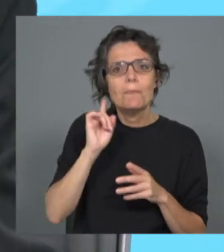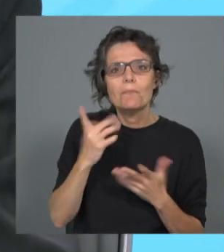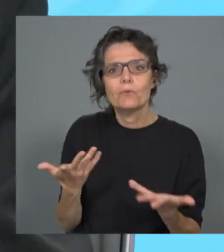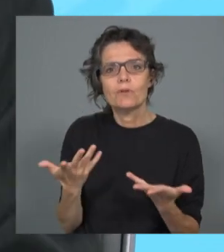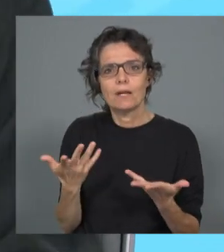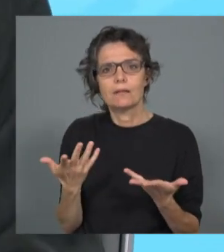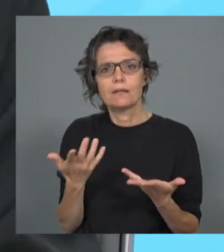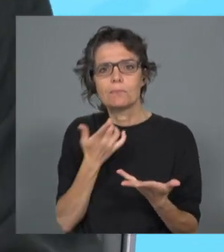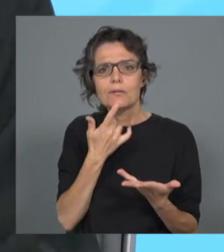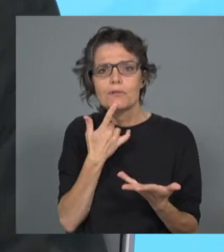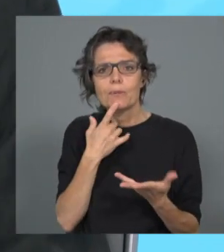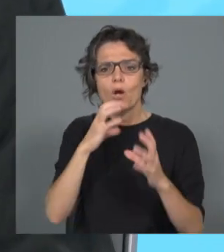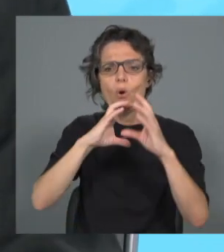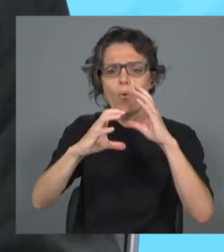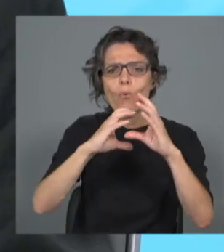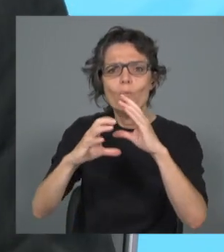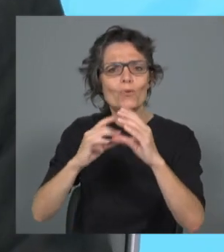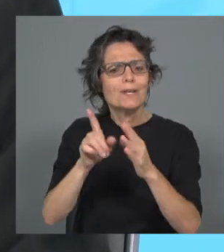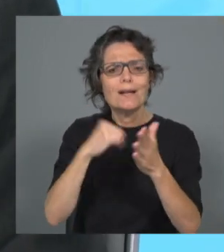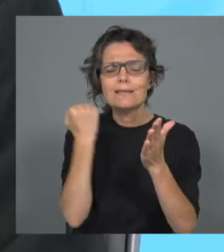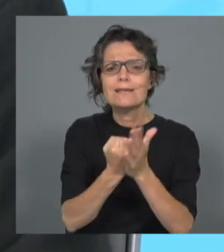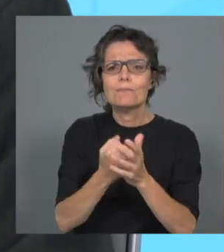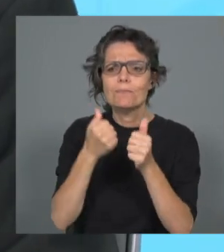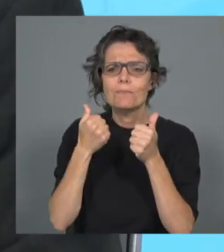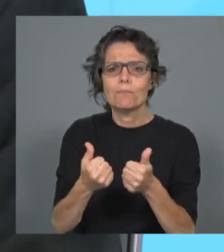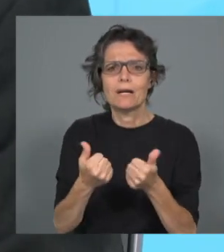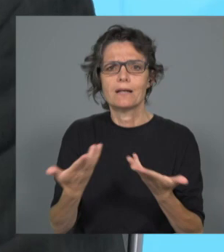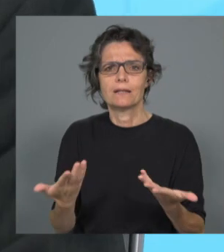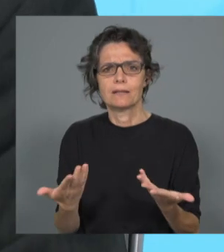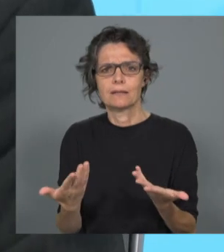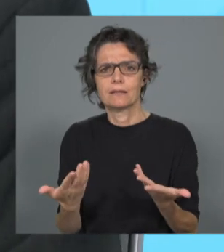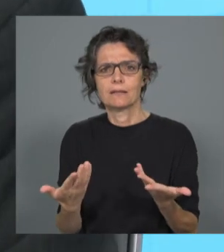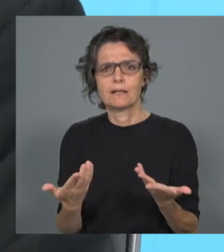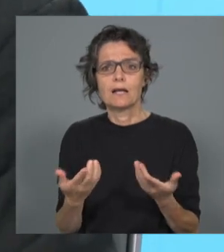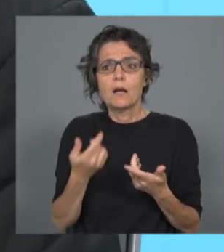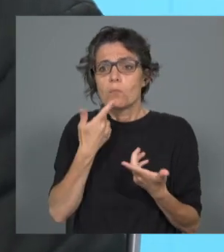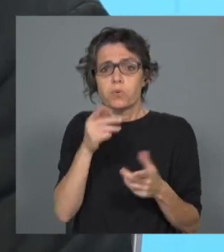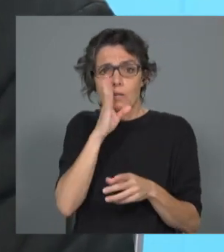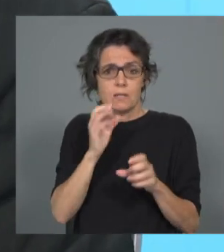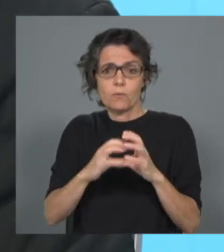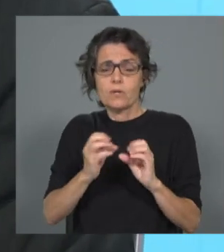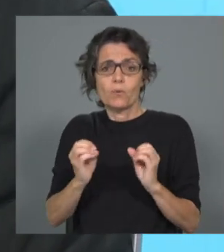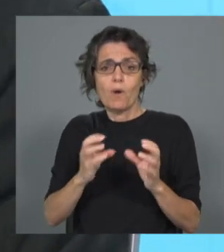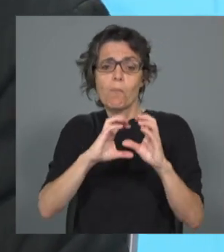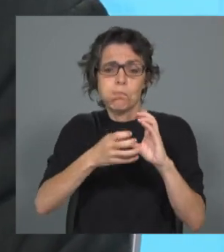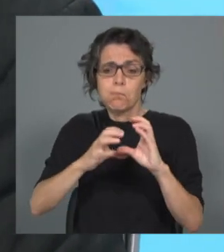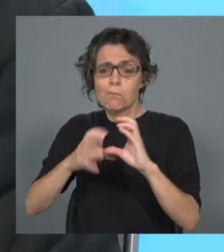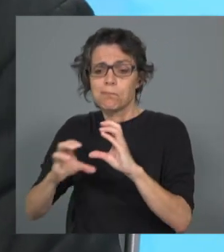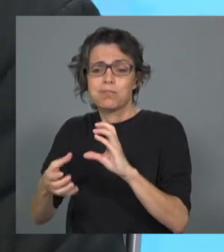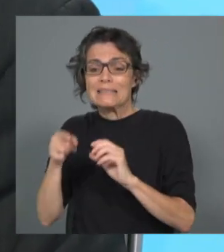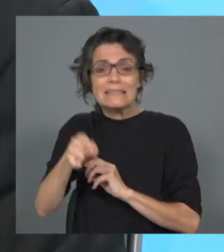mínimas de comunicação, também na celebração e nas nossas comunidades, obviamente, mas também para que, de facto, isso aí é